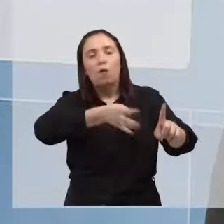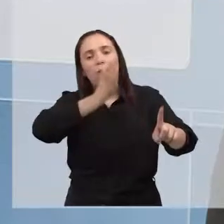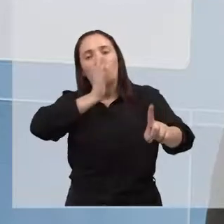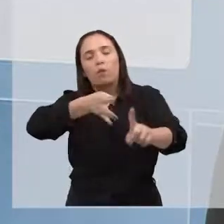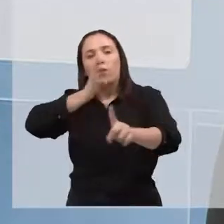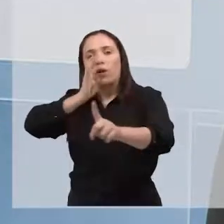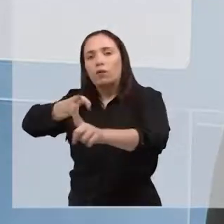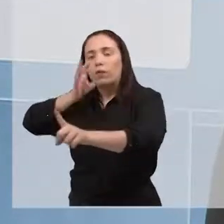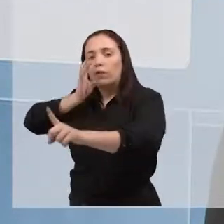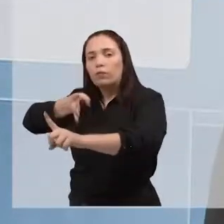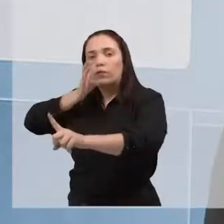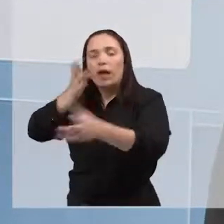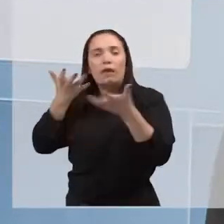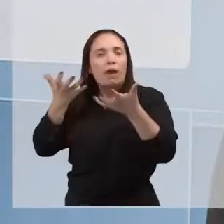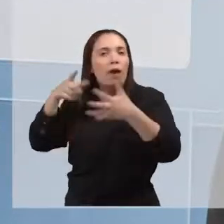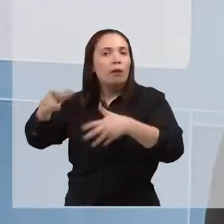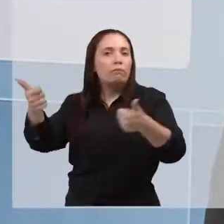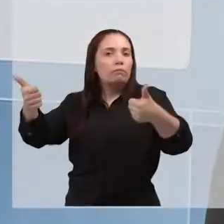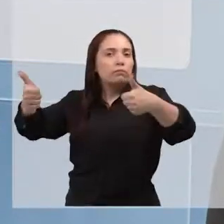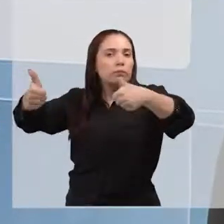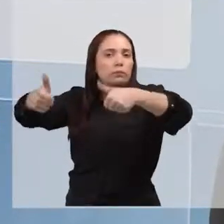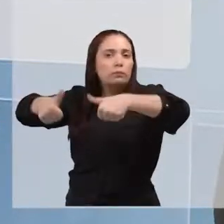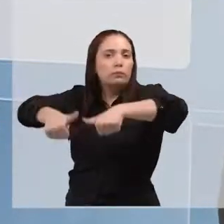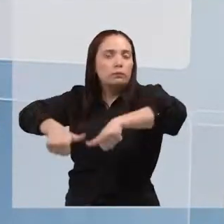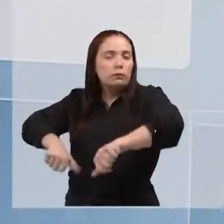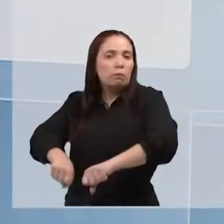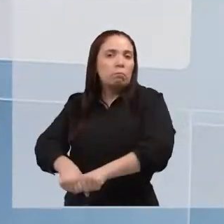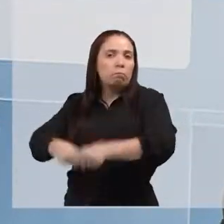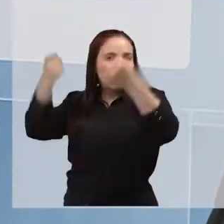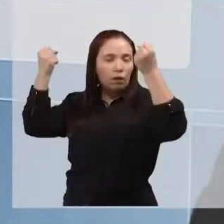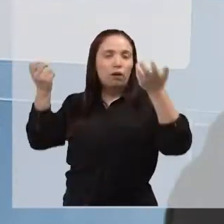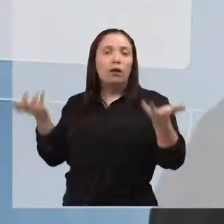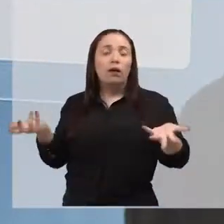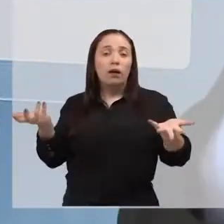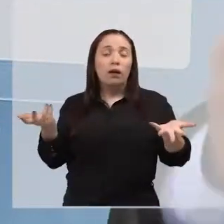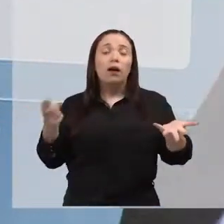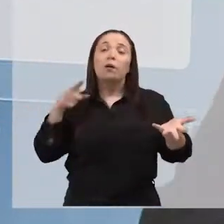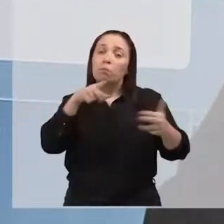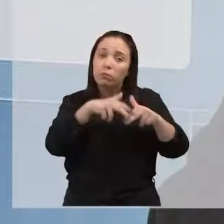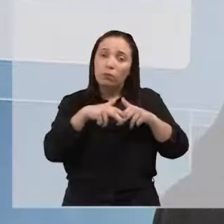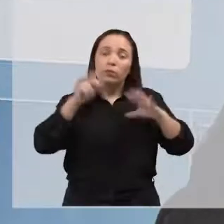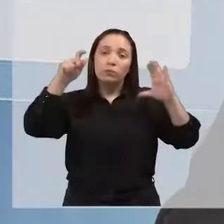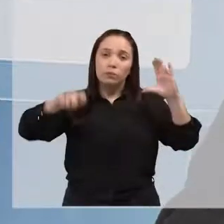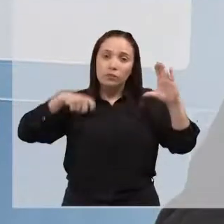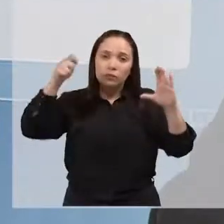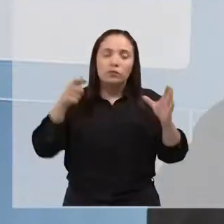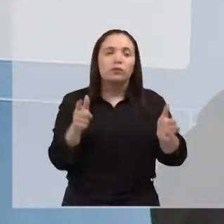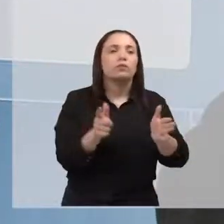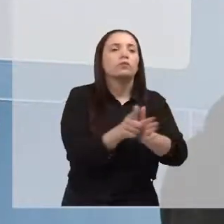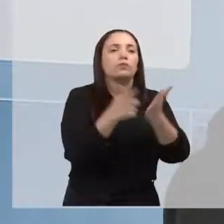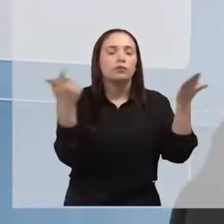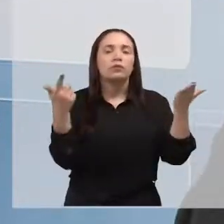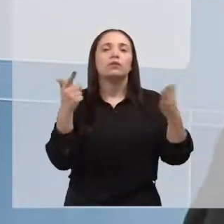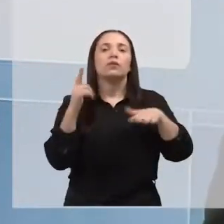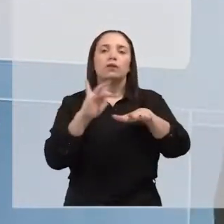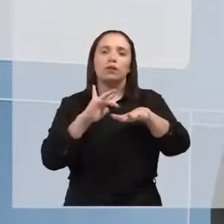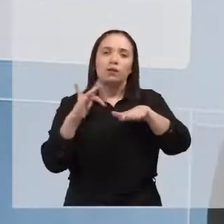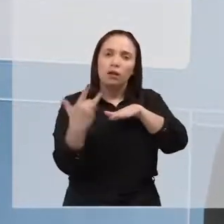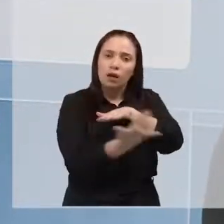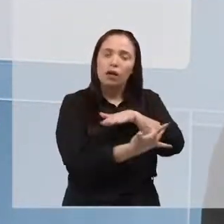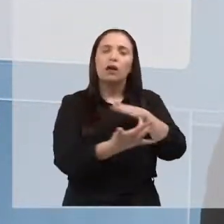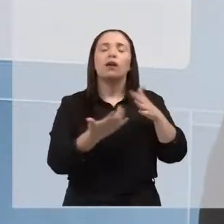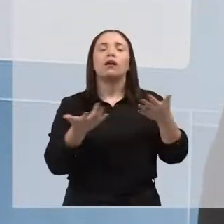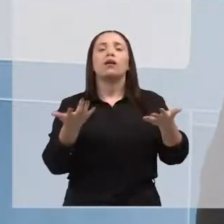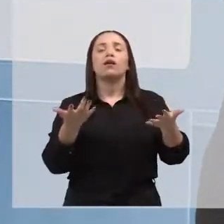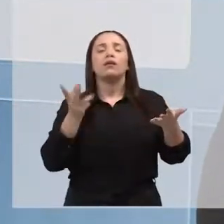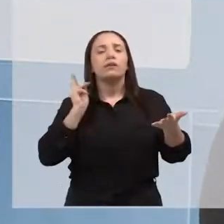para não nascer nada. Essa mesma imprensa é a mesma imprensa que insistentemente, as redes sociais e tudo, dizem que a